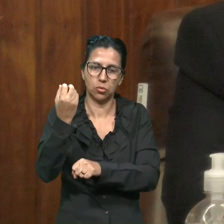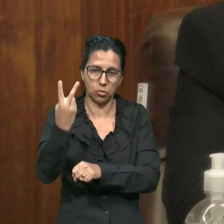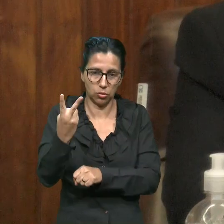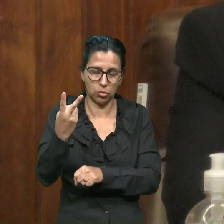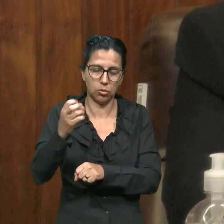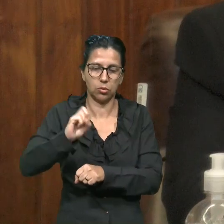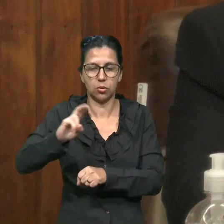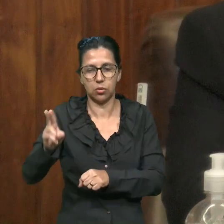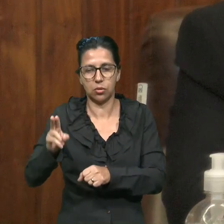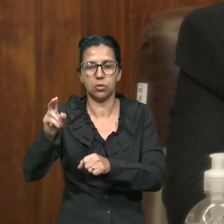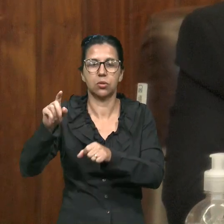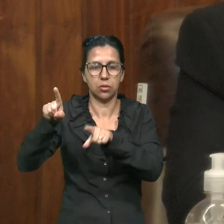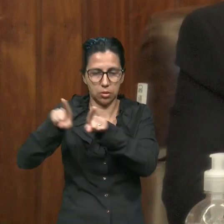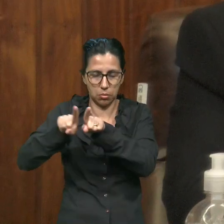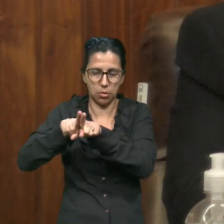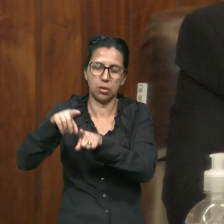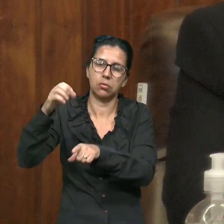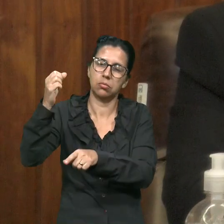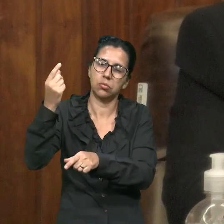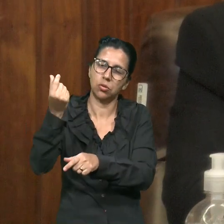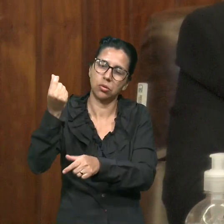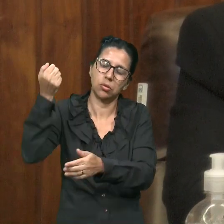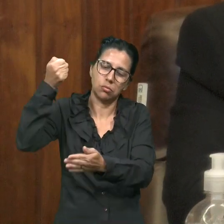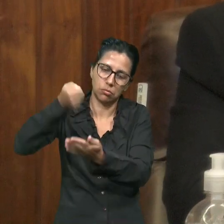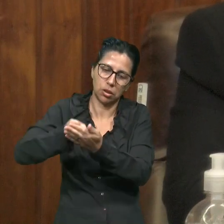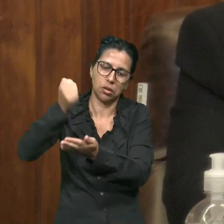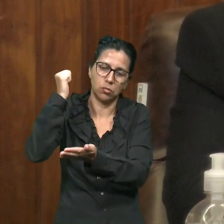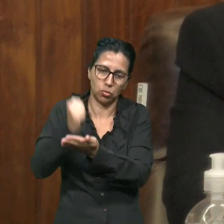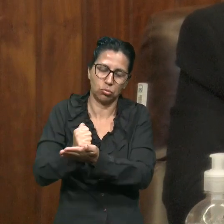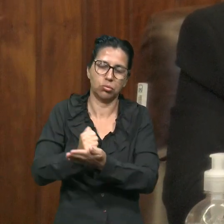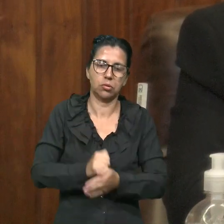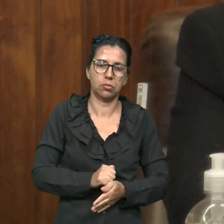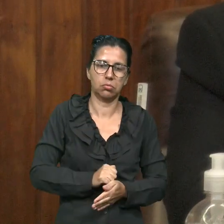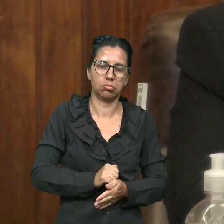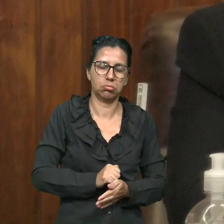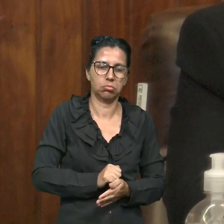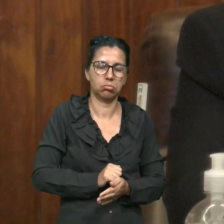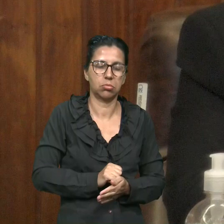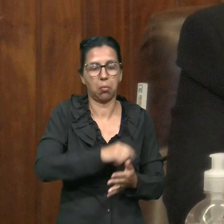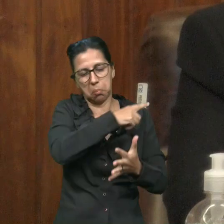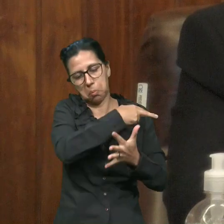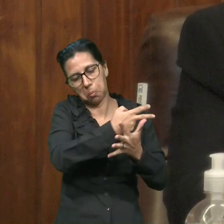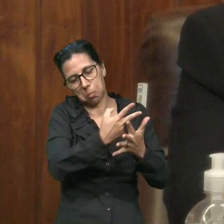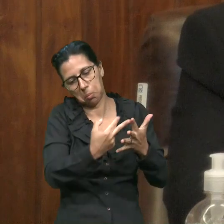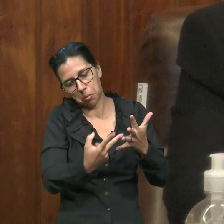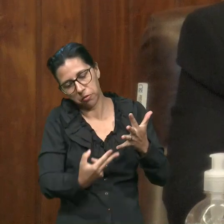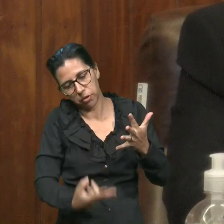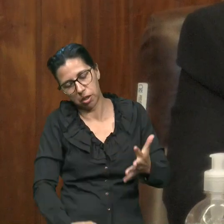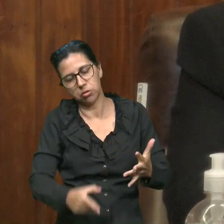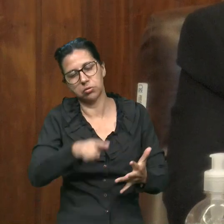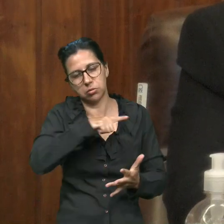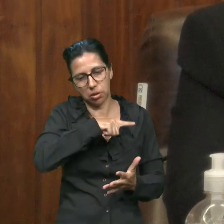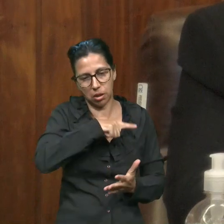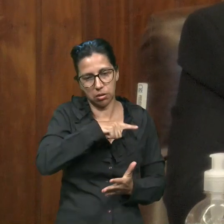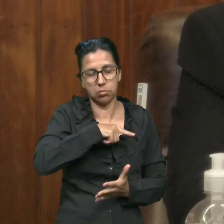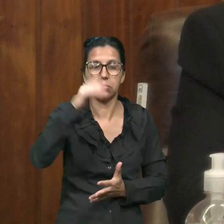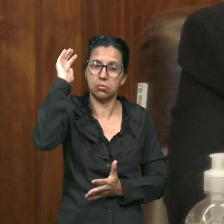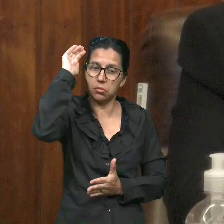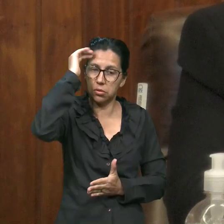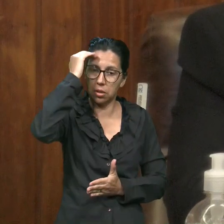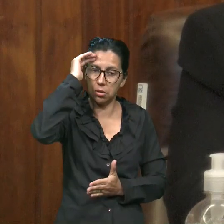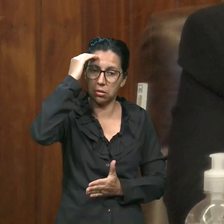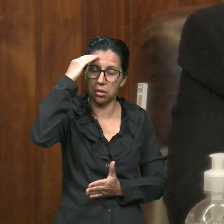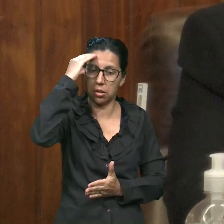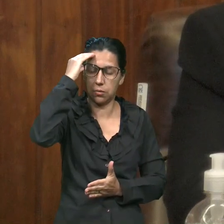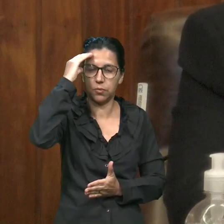são apenas alguns apontamentos sobre crimes contra licitações e contratos com a administração pública. Porém, entende-se amplamente na